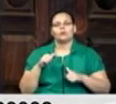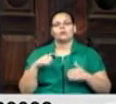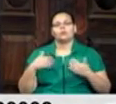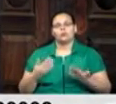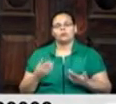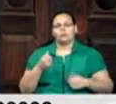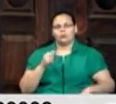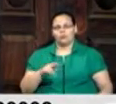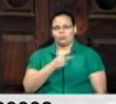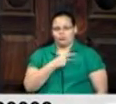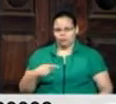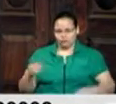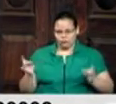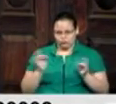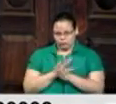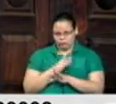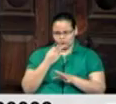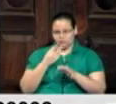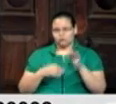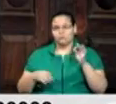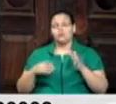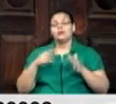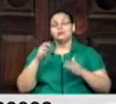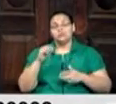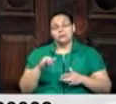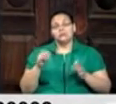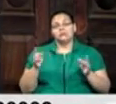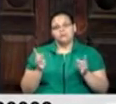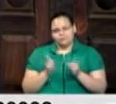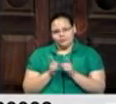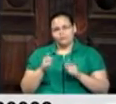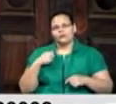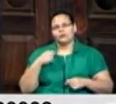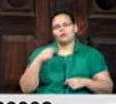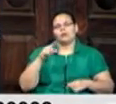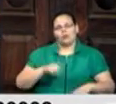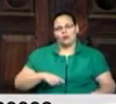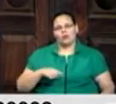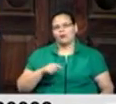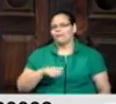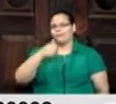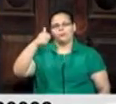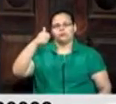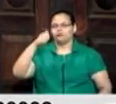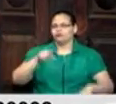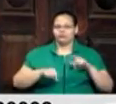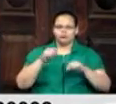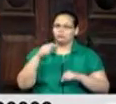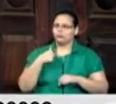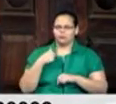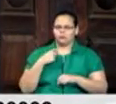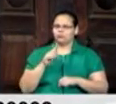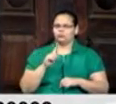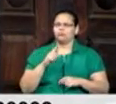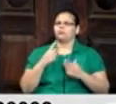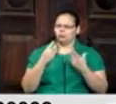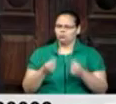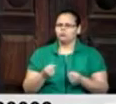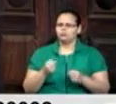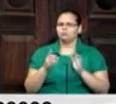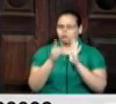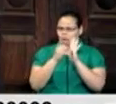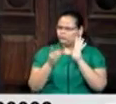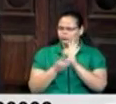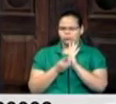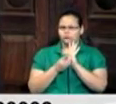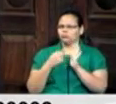alma, senhor presidente, terminando minha fala, se eu chegar aqui e for convencido de que essa é a melhor alternativa, não me incomodarei de votar a favor do decreto.